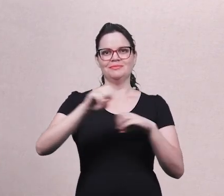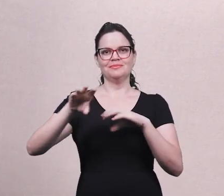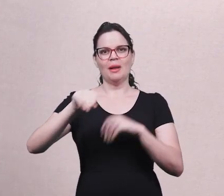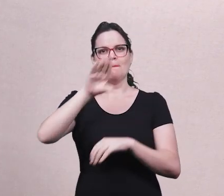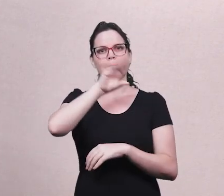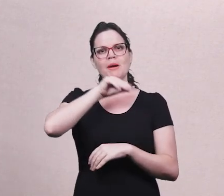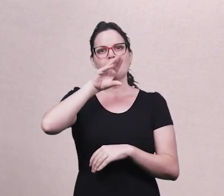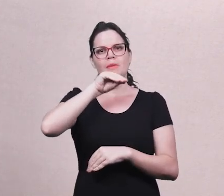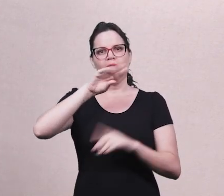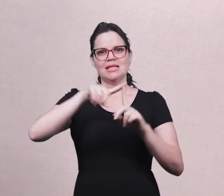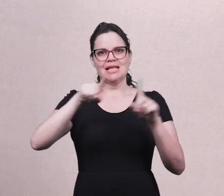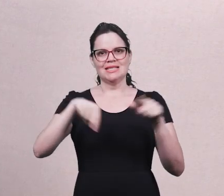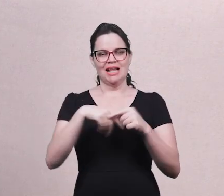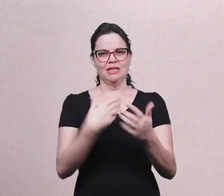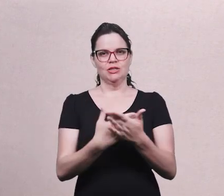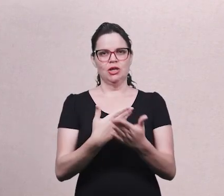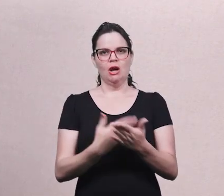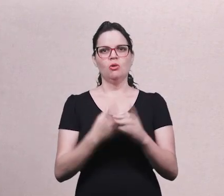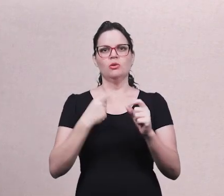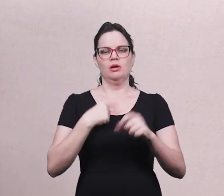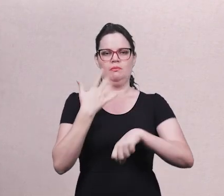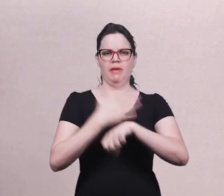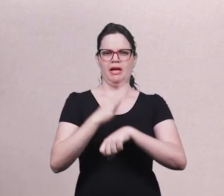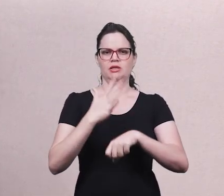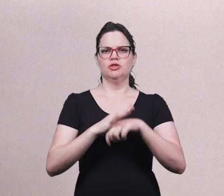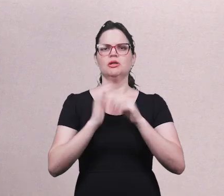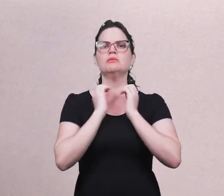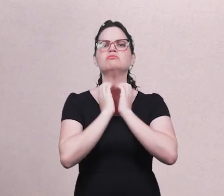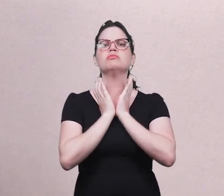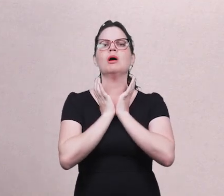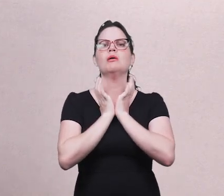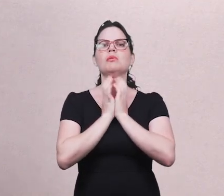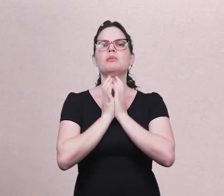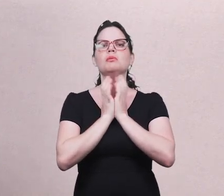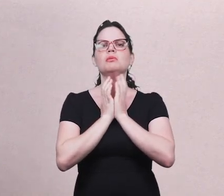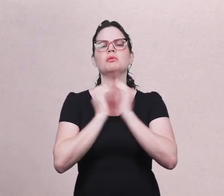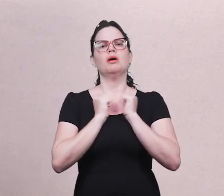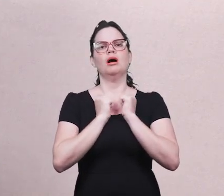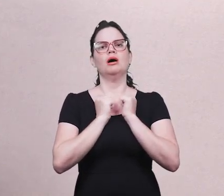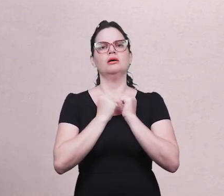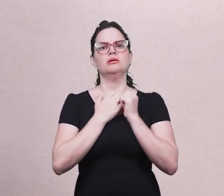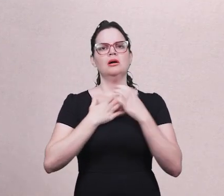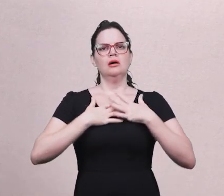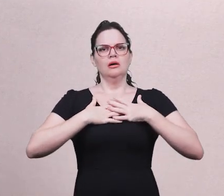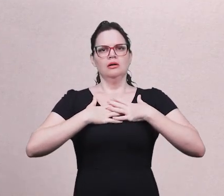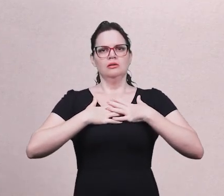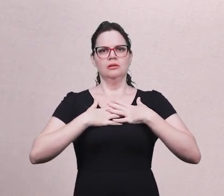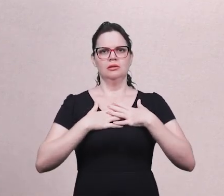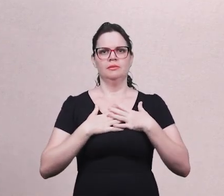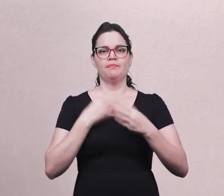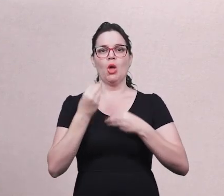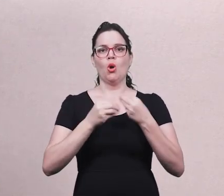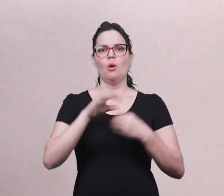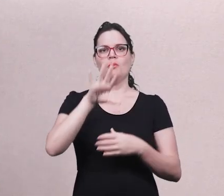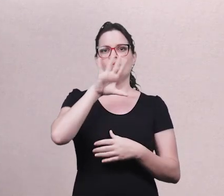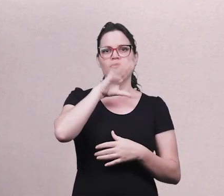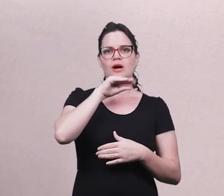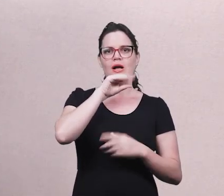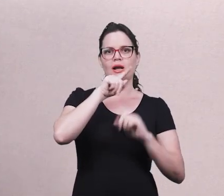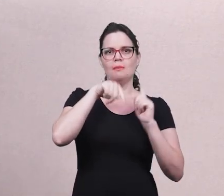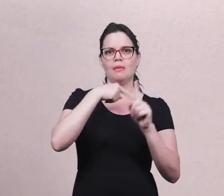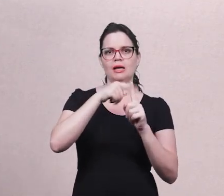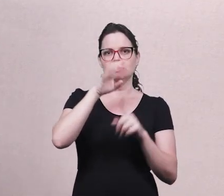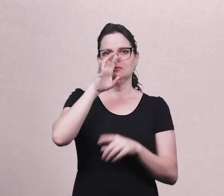um aquecimento, um exercício respiratório, fazer a coordenação de fala e